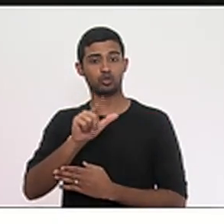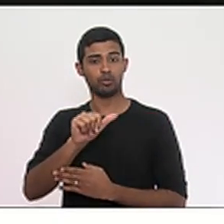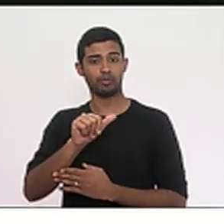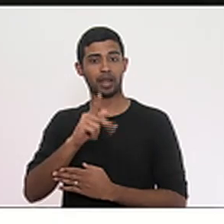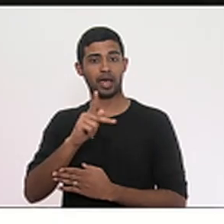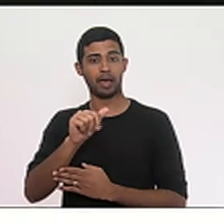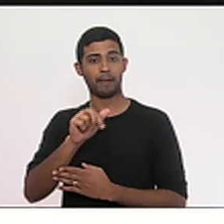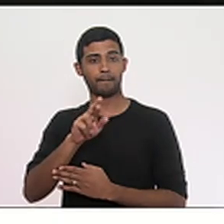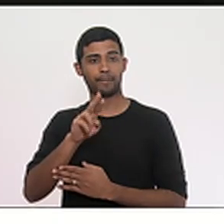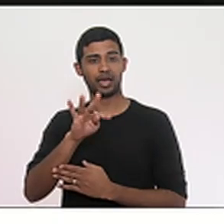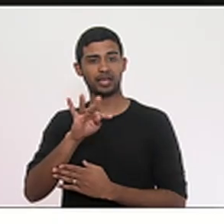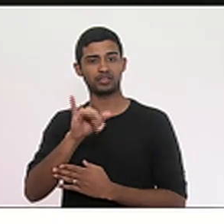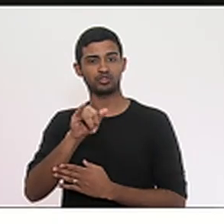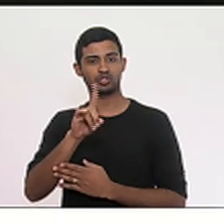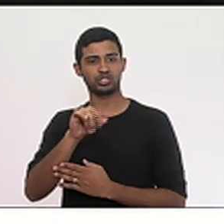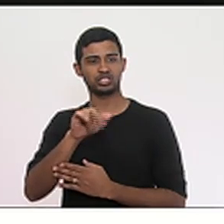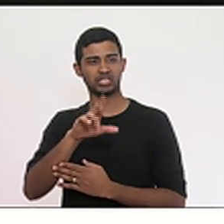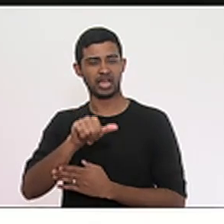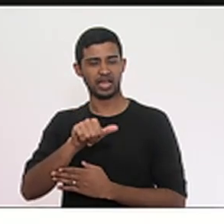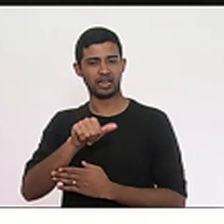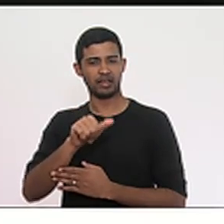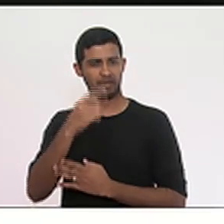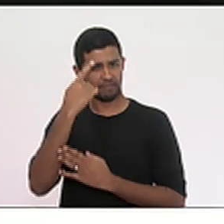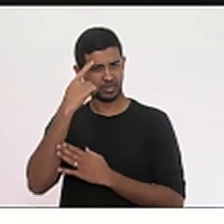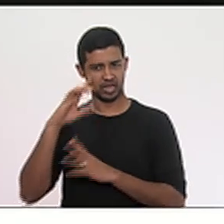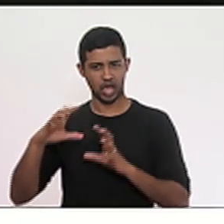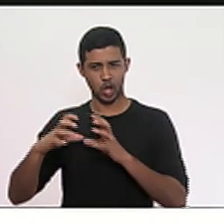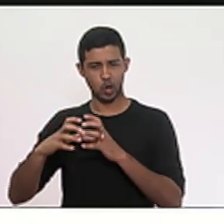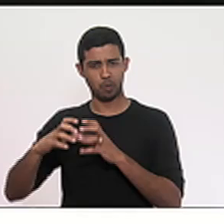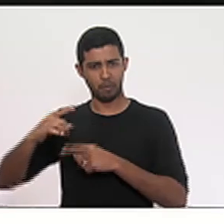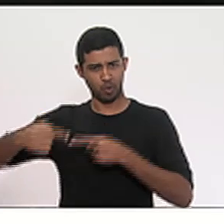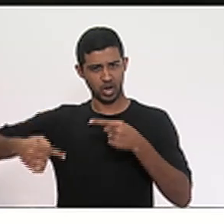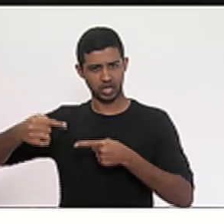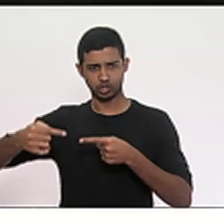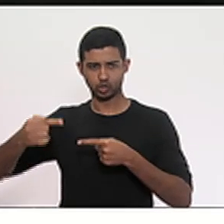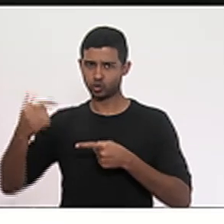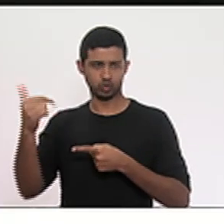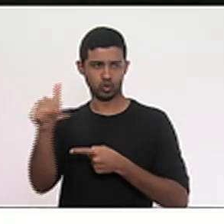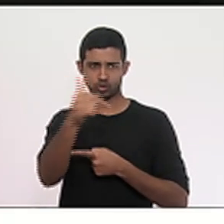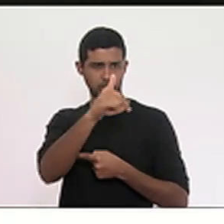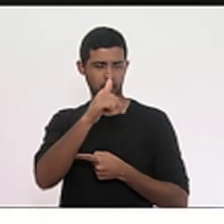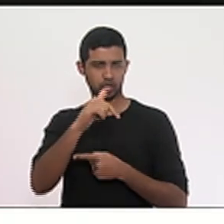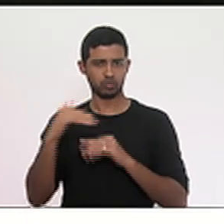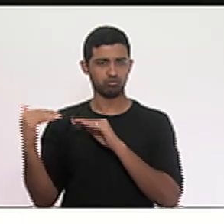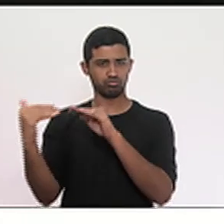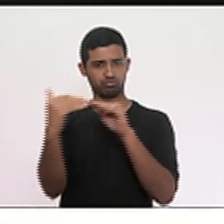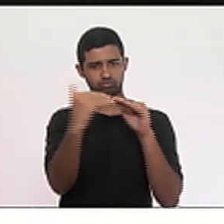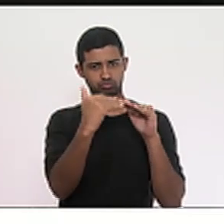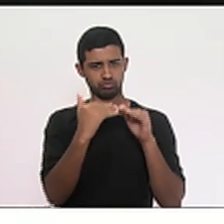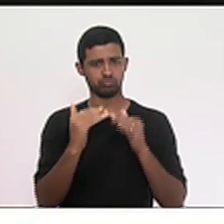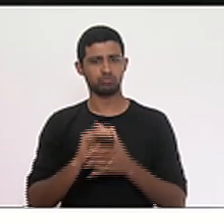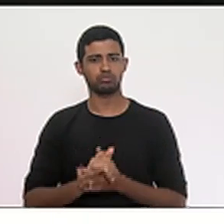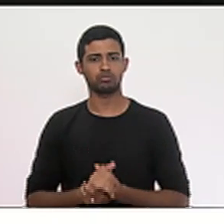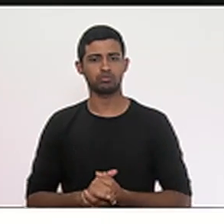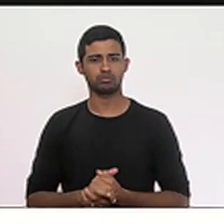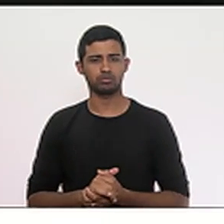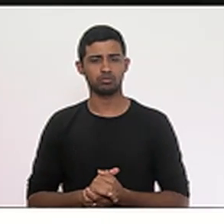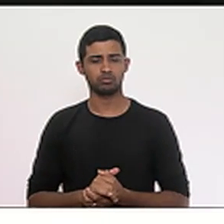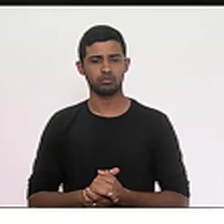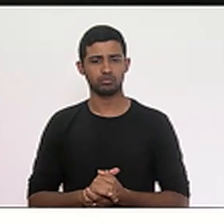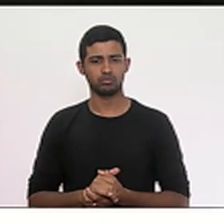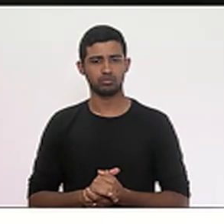não eleitoreira. E muito me orgulho estar presidindo essa frente tão importante que até hoje não tinha sido criada e tendo como